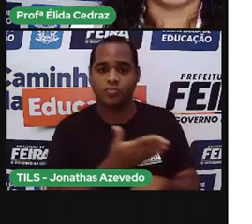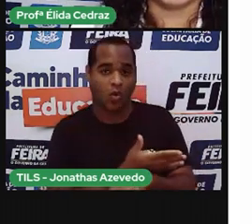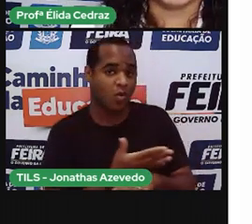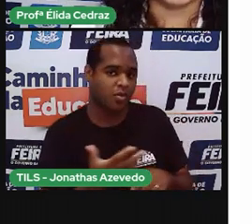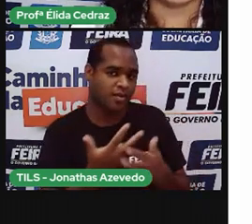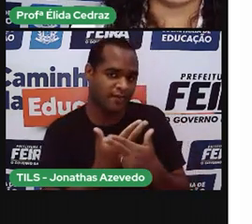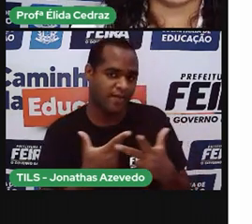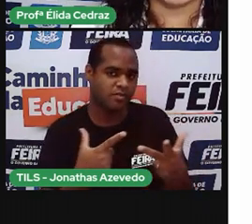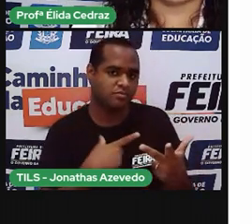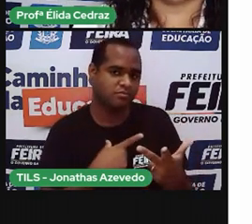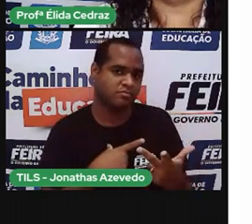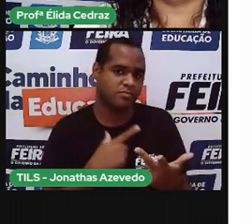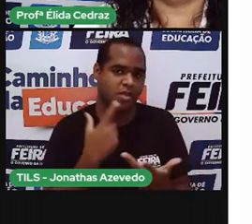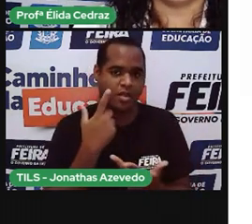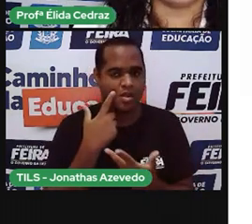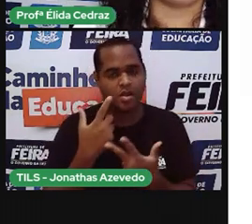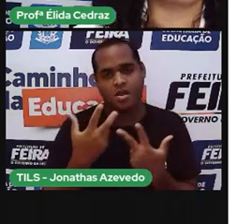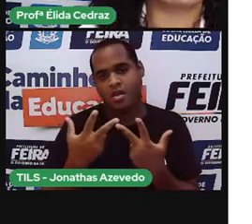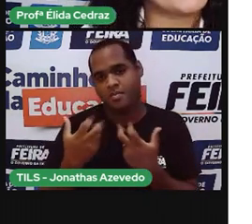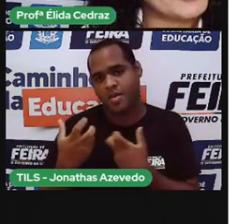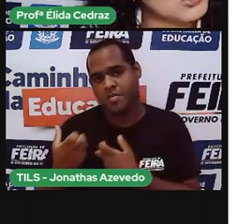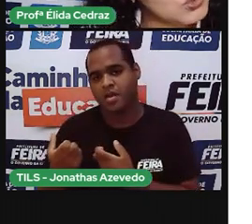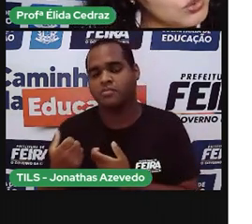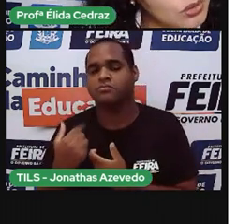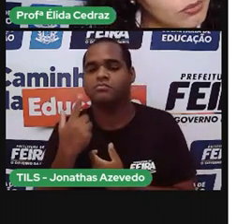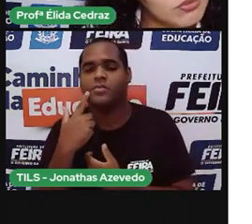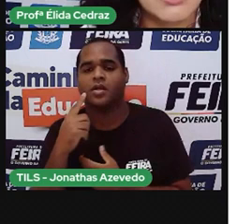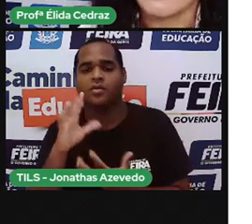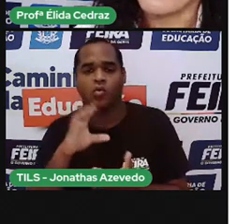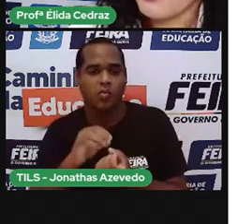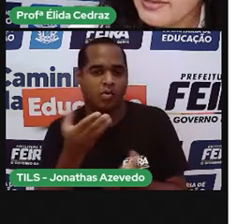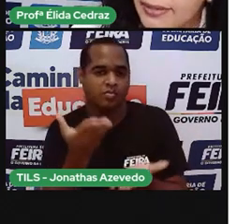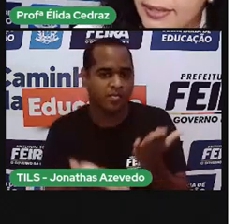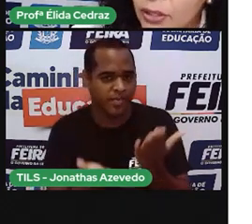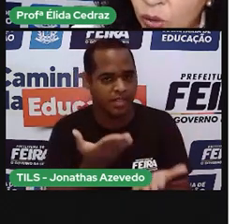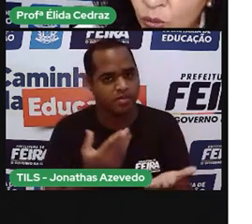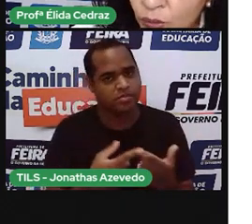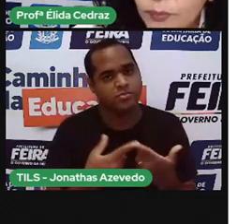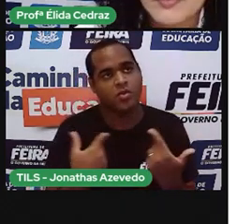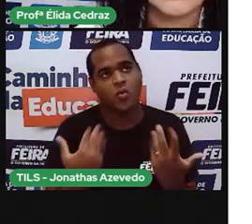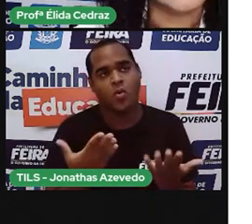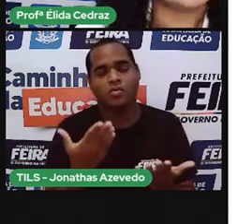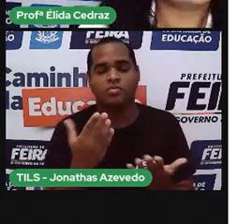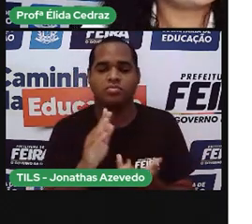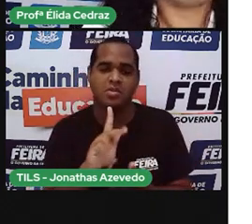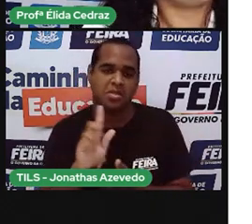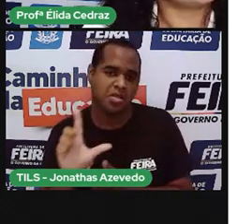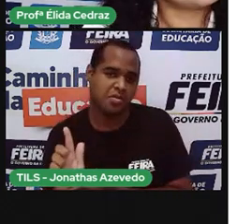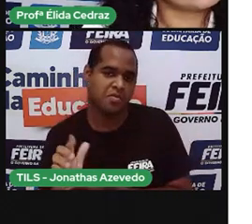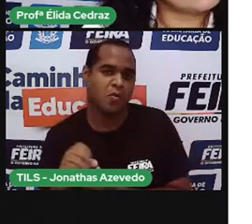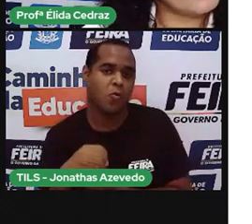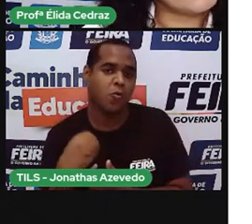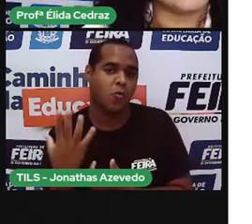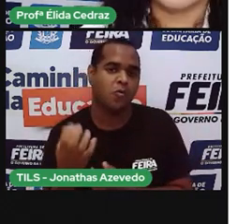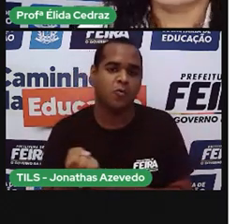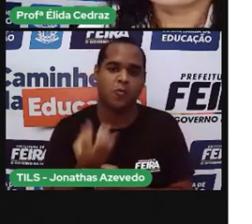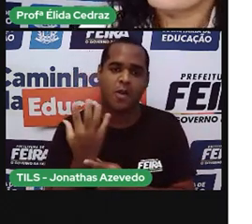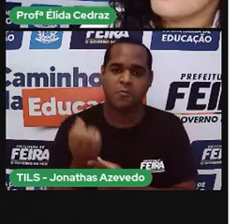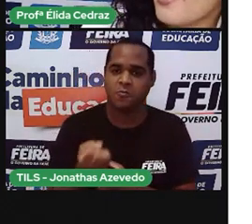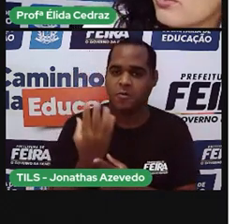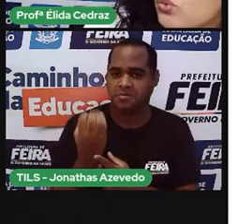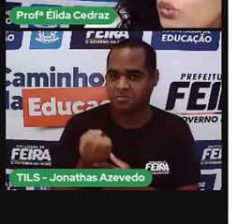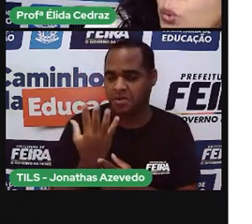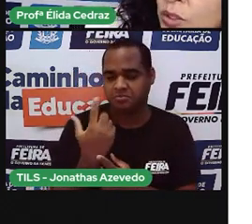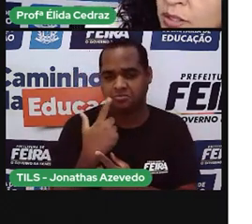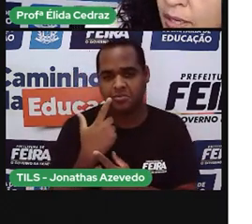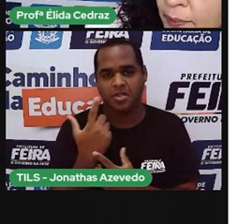os produtos considerando o peso, que é em quilo, e a quantidade,